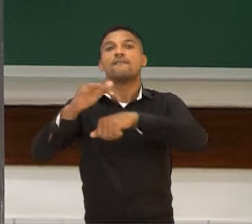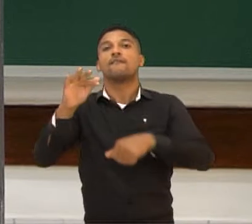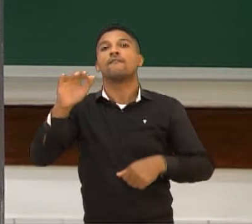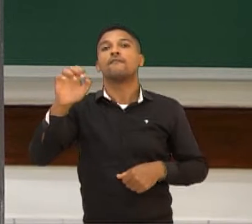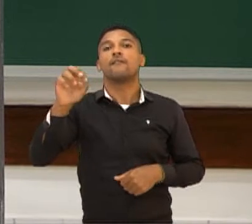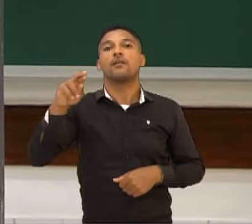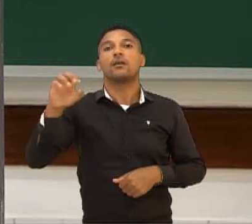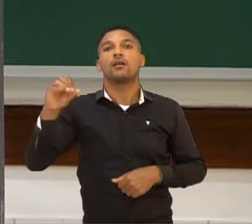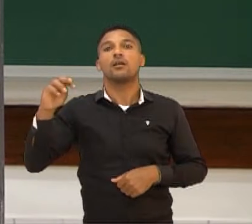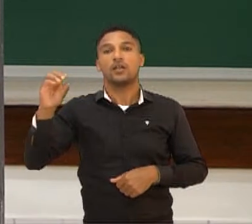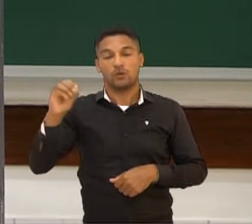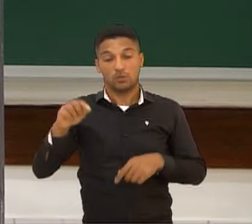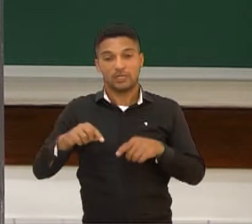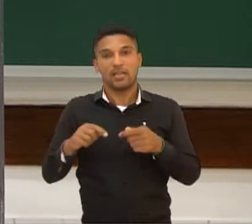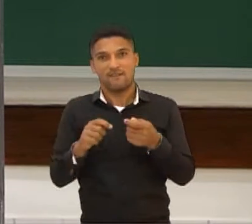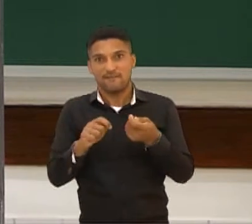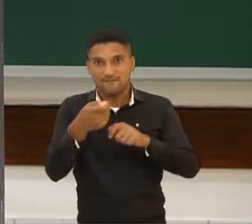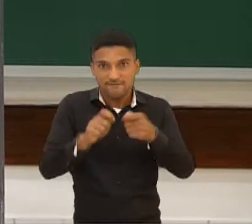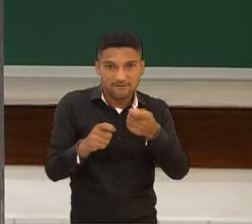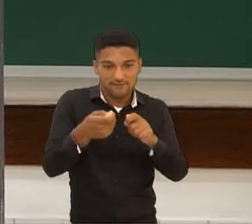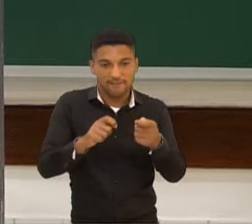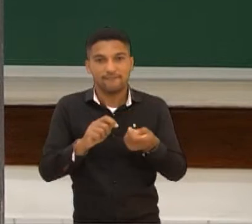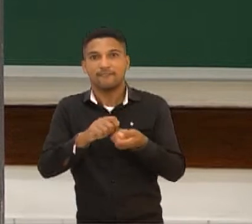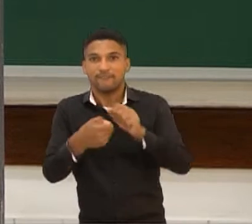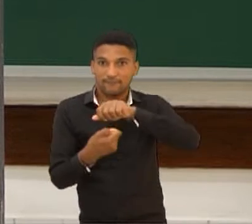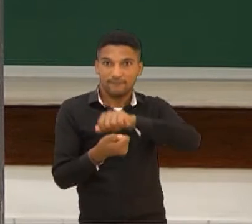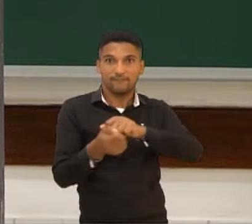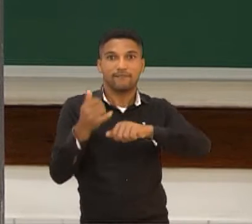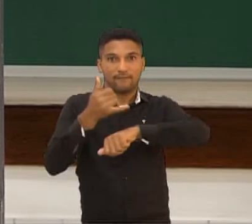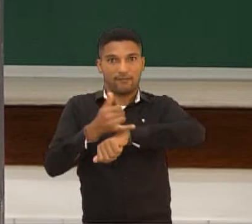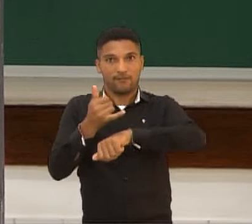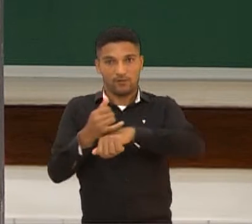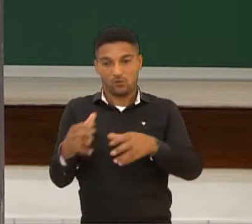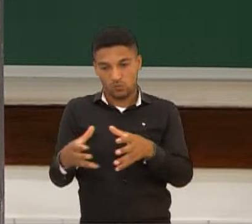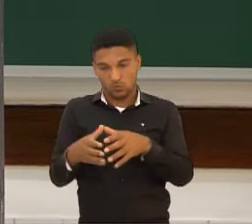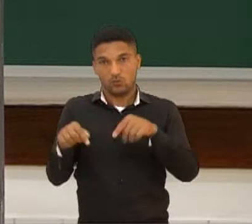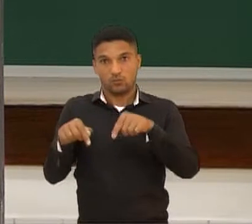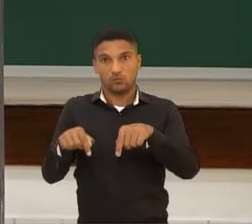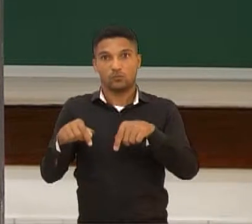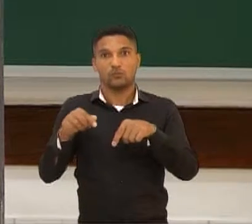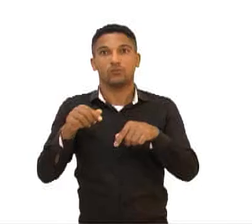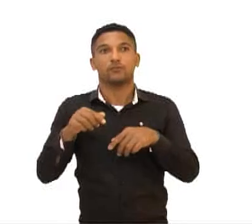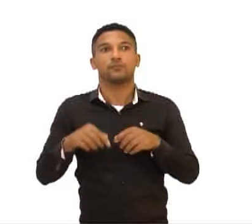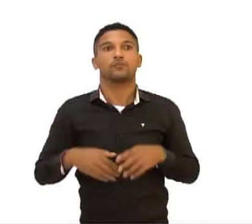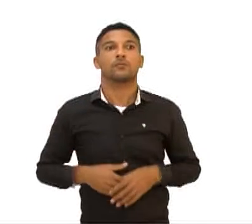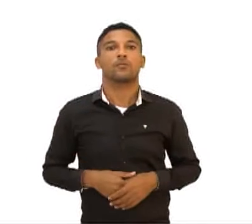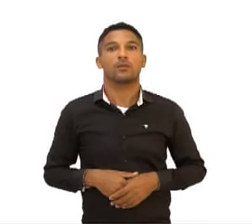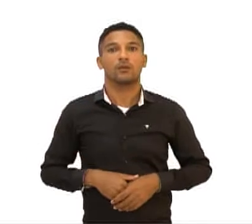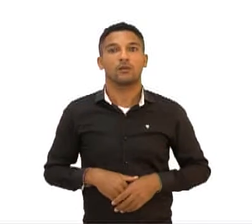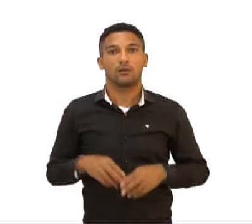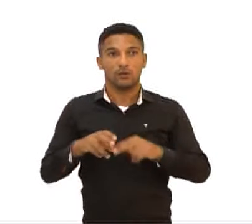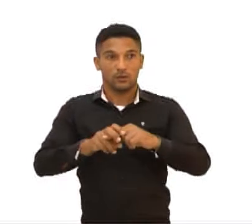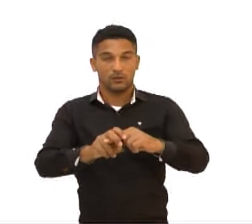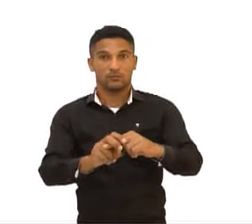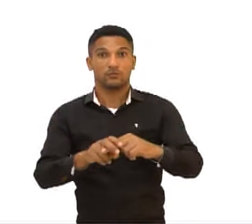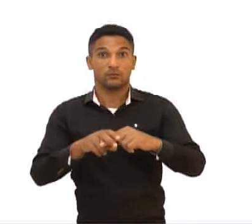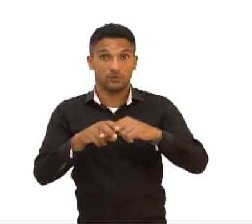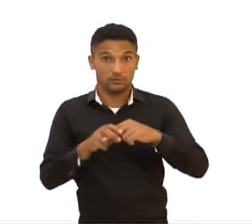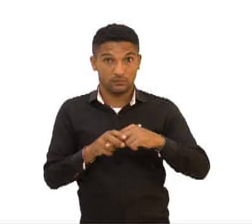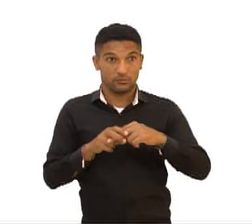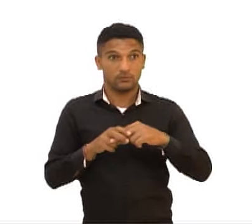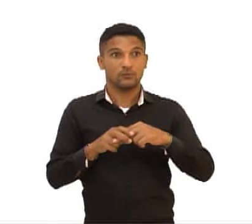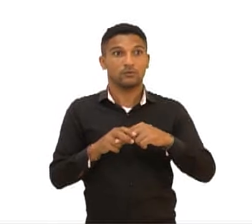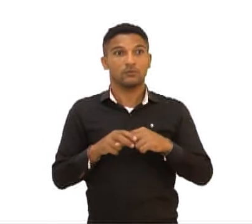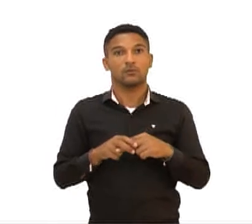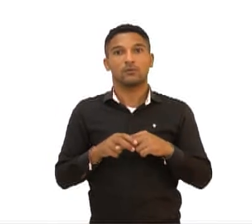conhecimento, né, de poder manusear o ferro. Eles vão fazer várias alianças e cobranças, né, de tributos. Ele